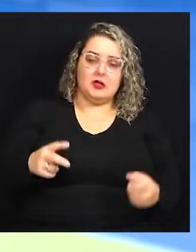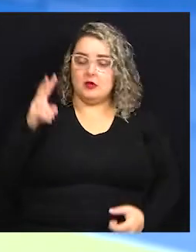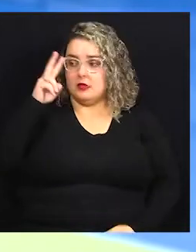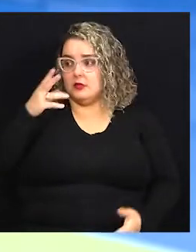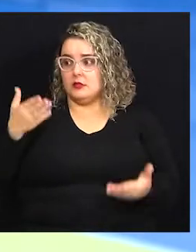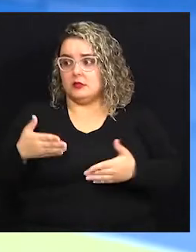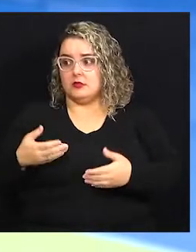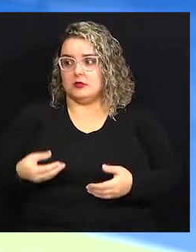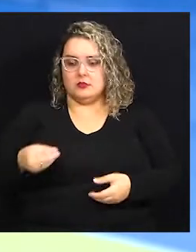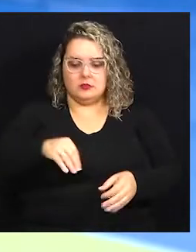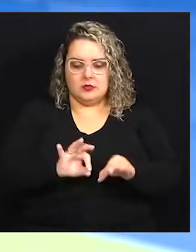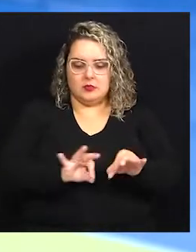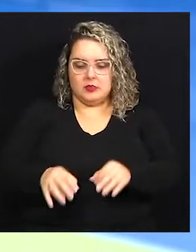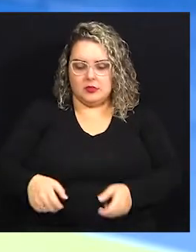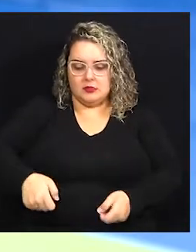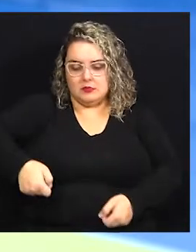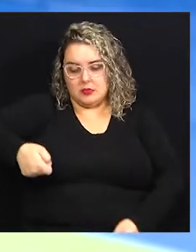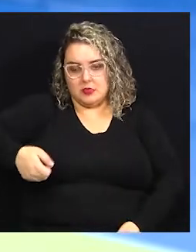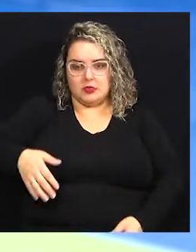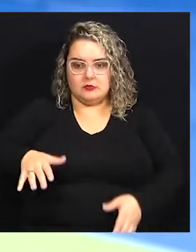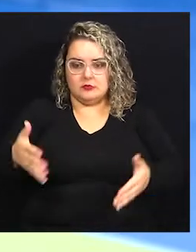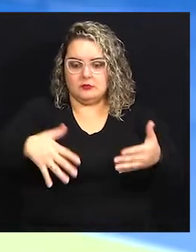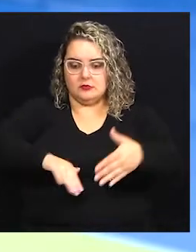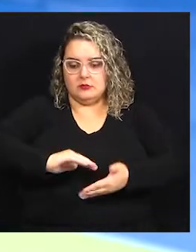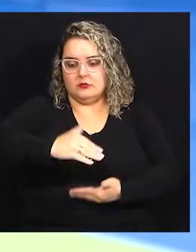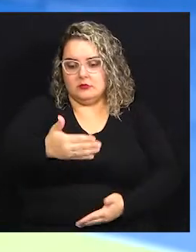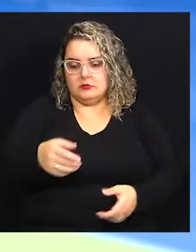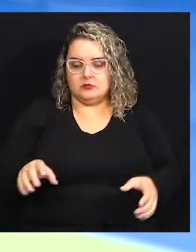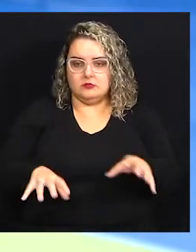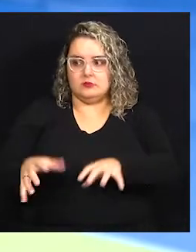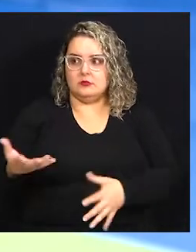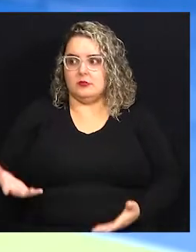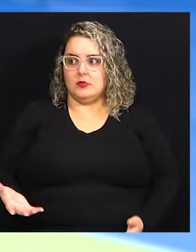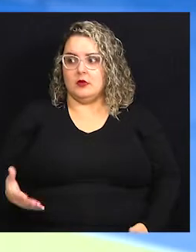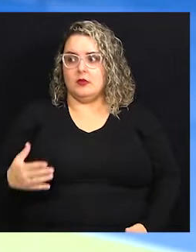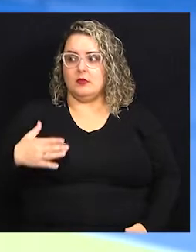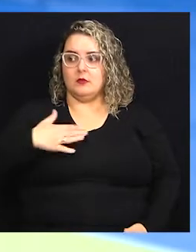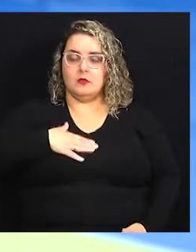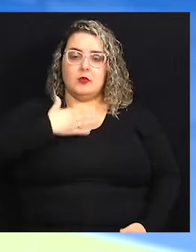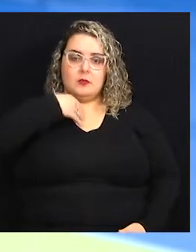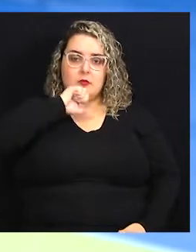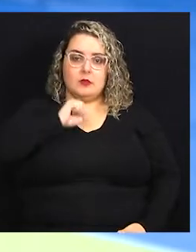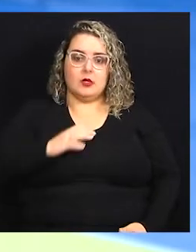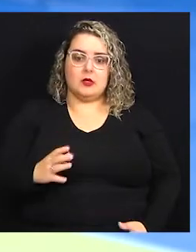mala. E o meu pai, ele gostava muito, chorou também, mas ele falou assim,